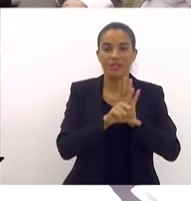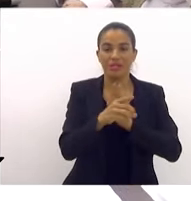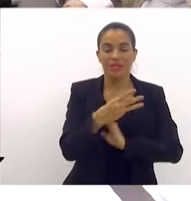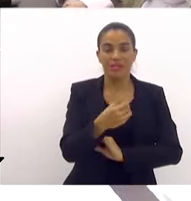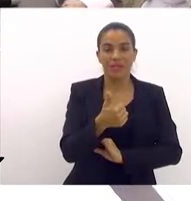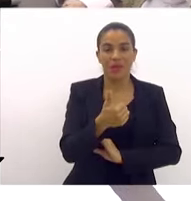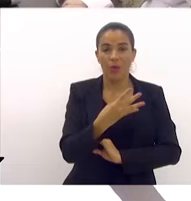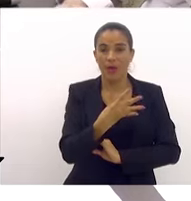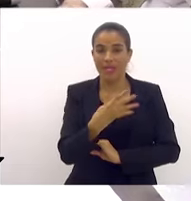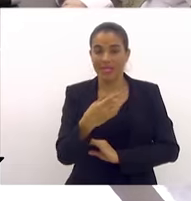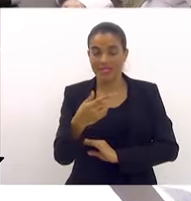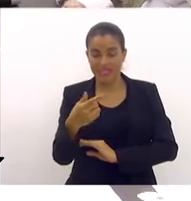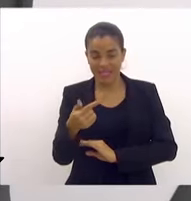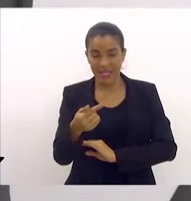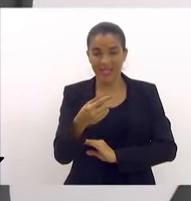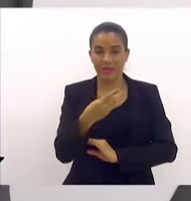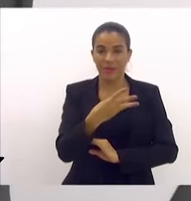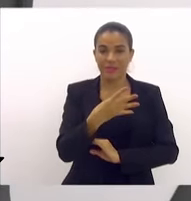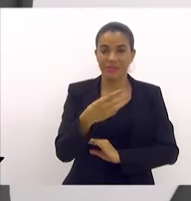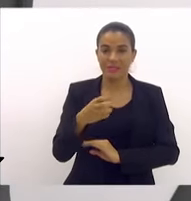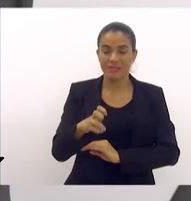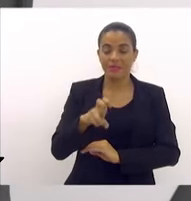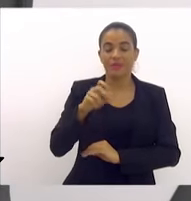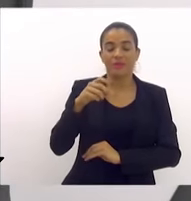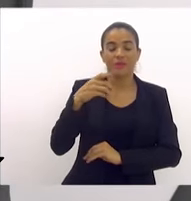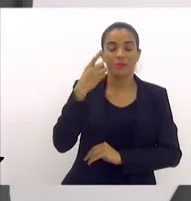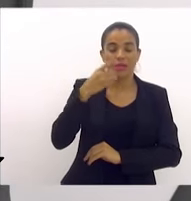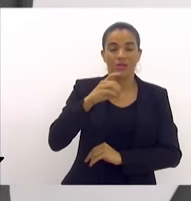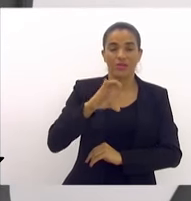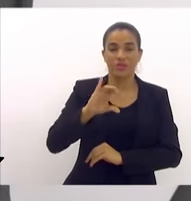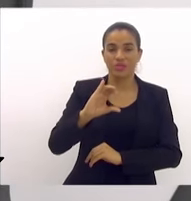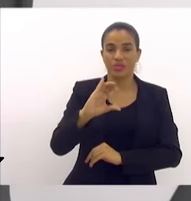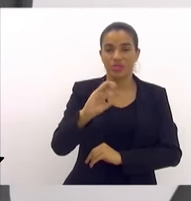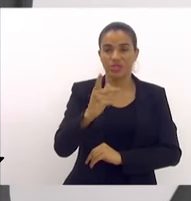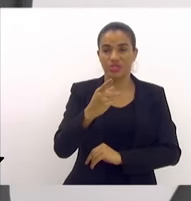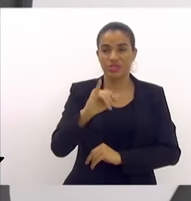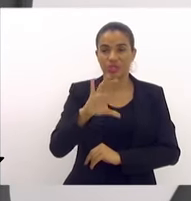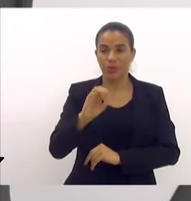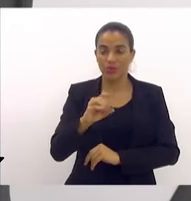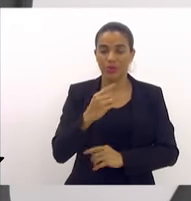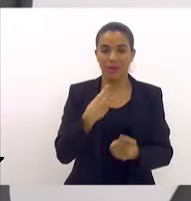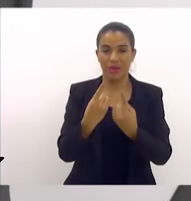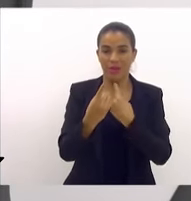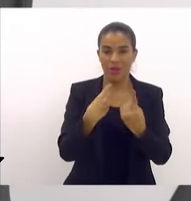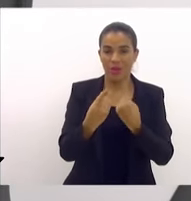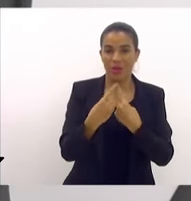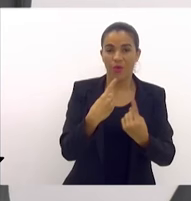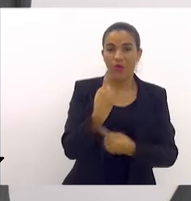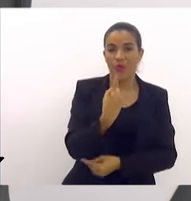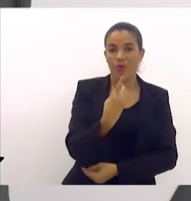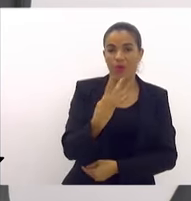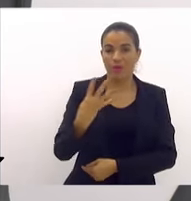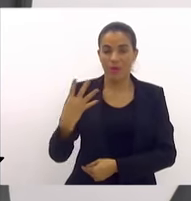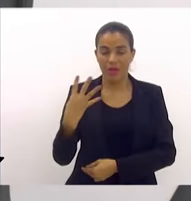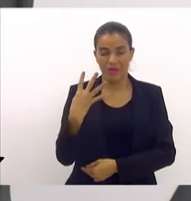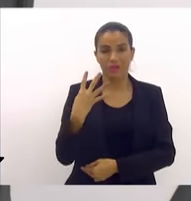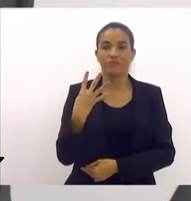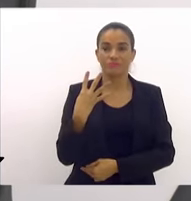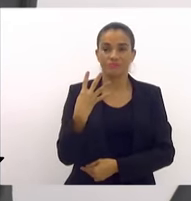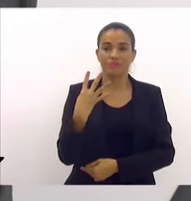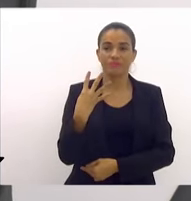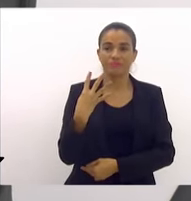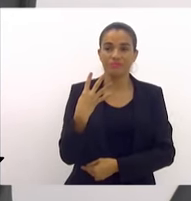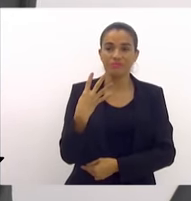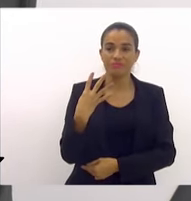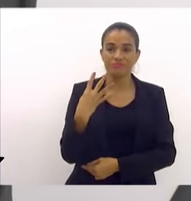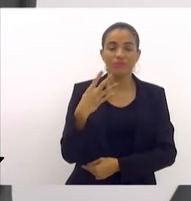PL 4765 de 21, de autoria do deputado Chico Machado, que denomina Rodovia RJ-144, Prefeito Espiridião Calil